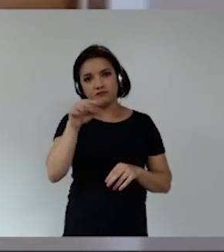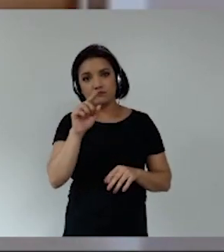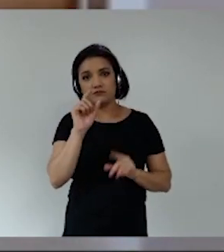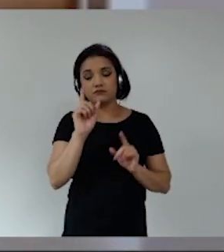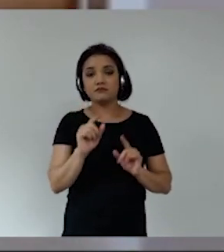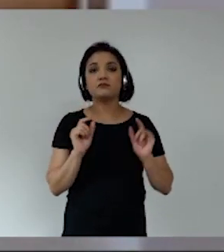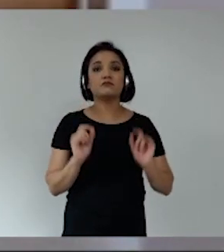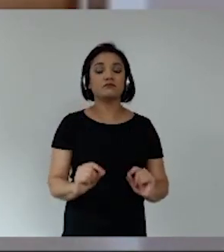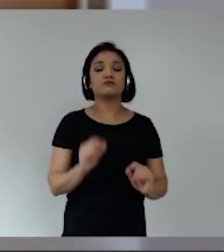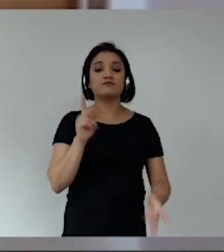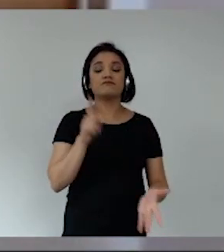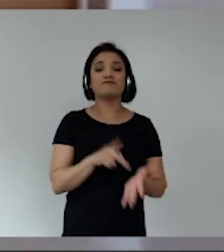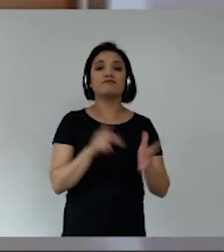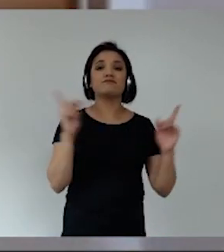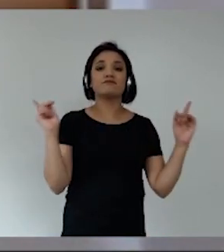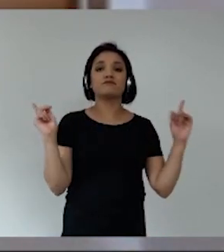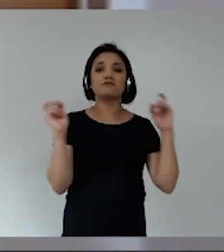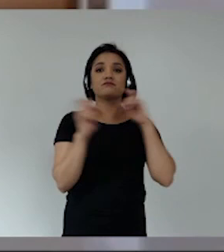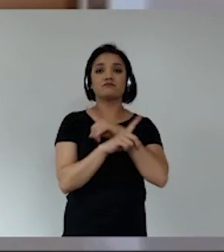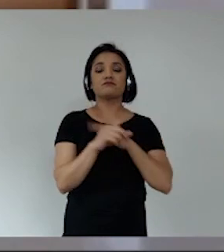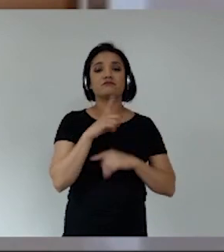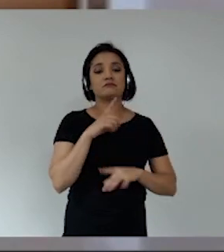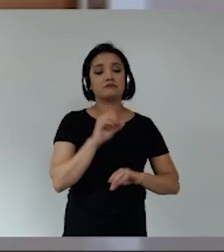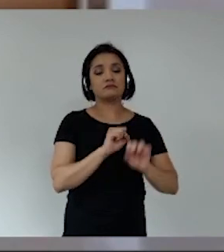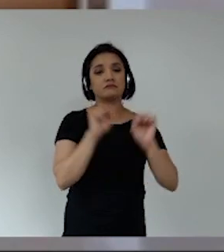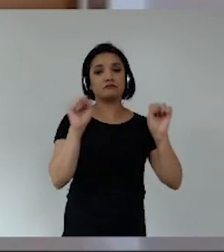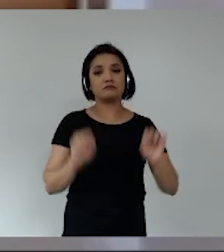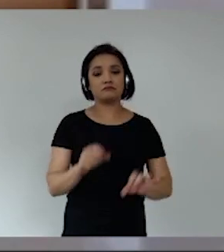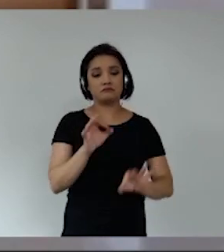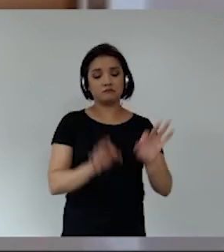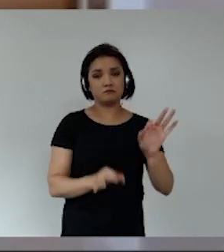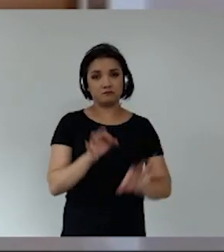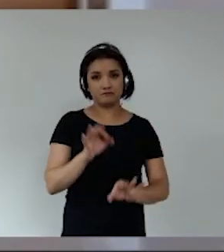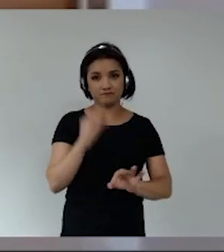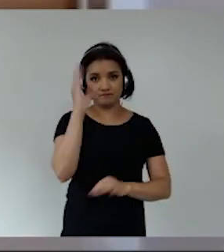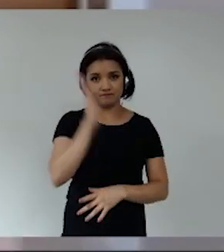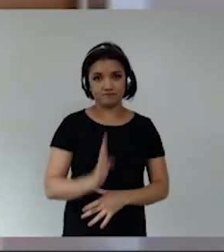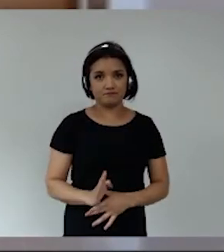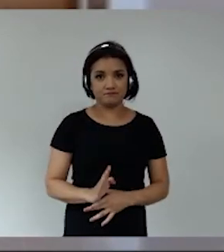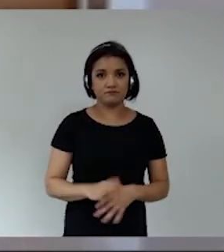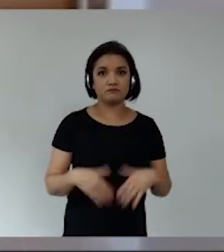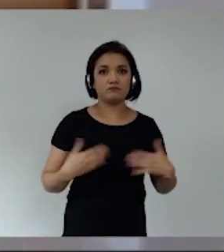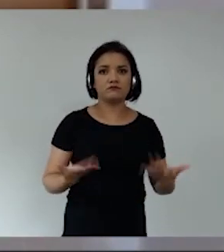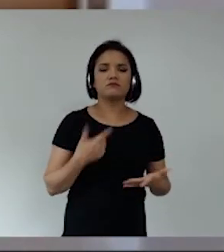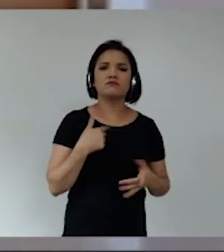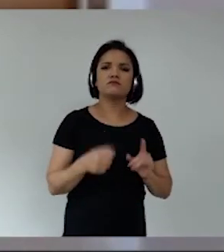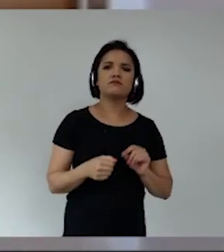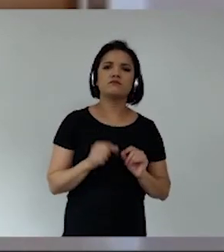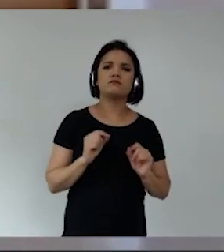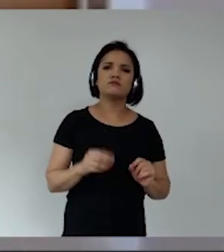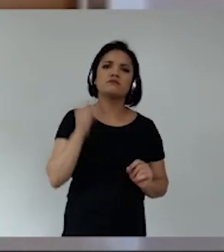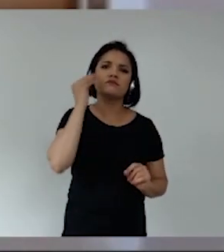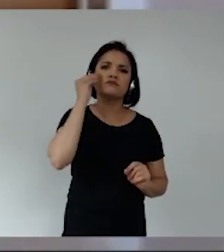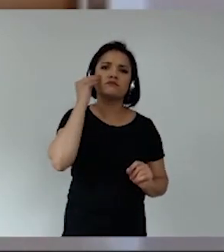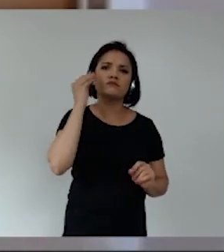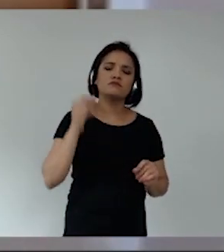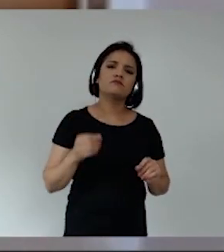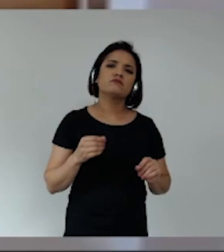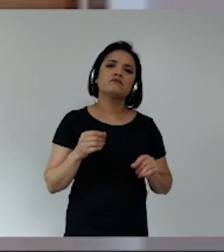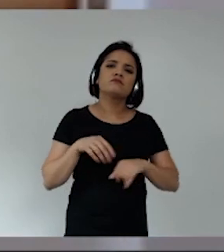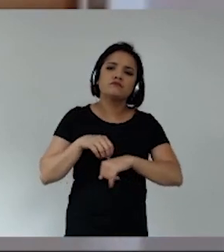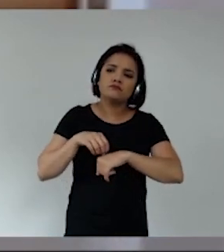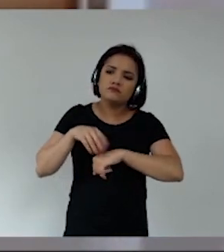verdade, o grande gargalo que se tem do sistema jurisdicional brasileiro. O que eu quero fazer aqui é tentar trazer aos advogados